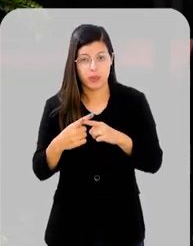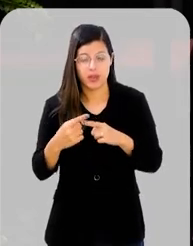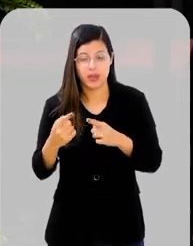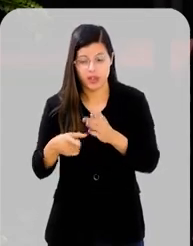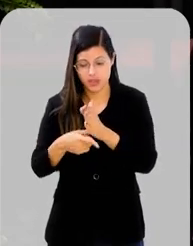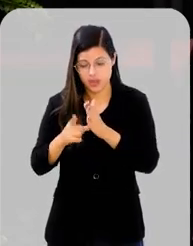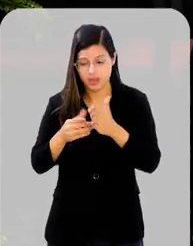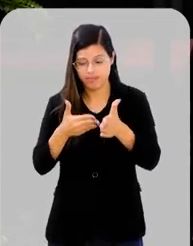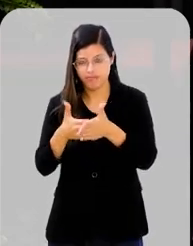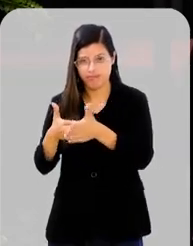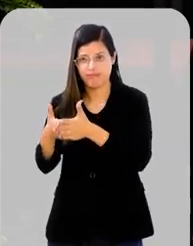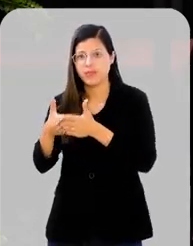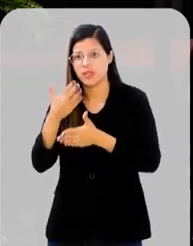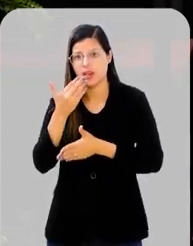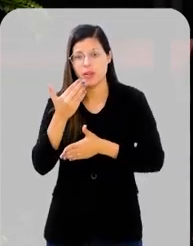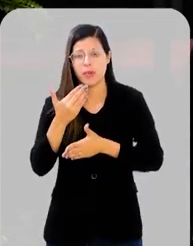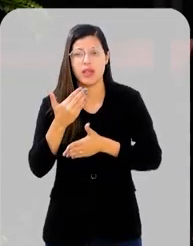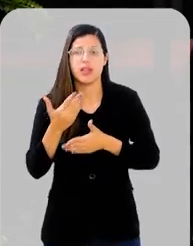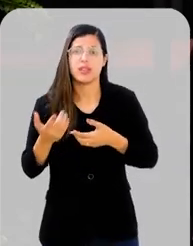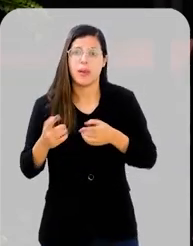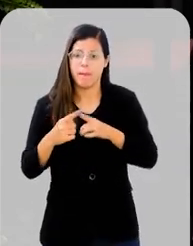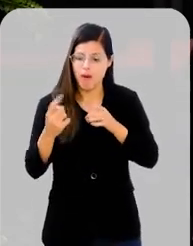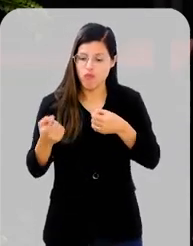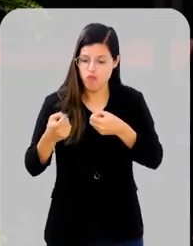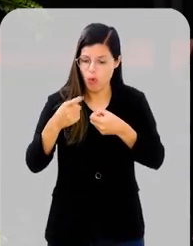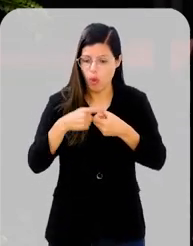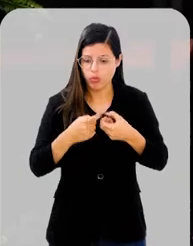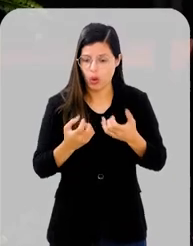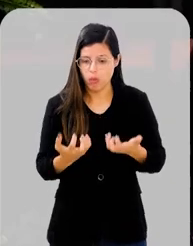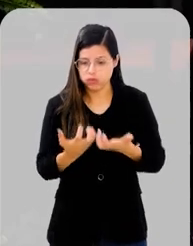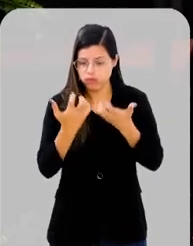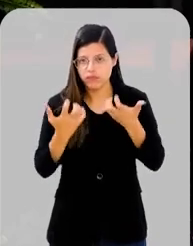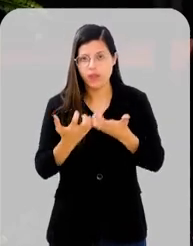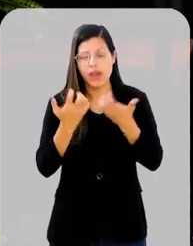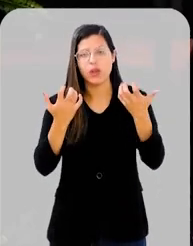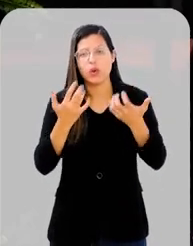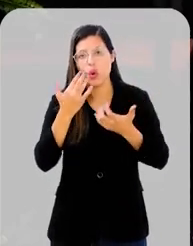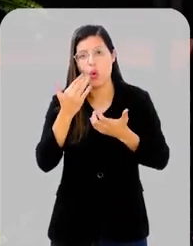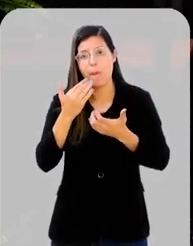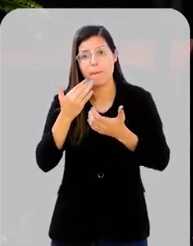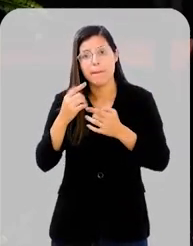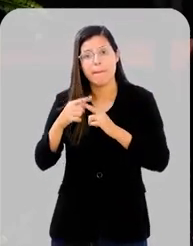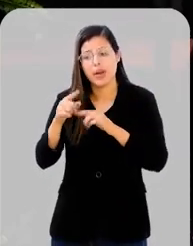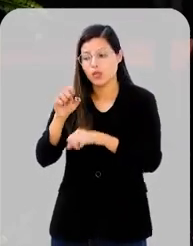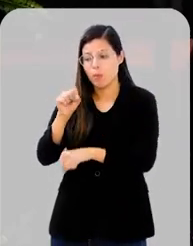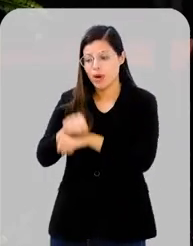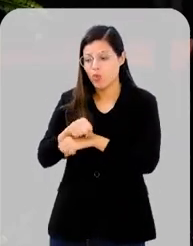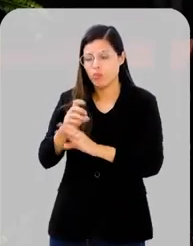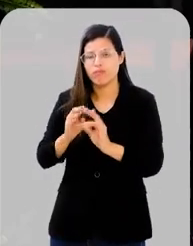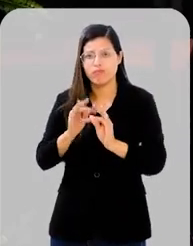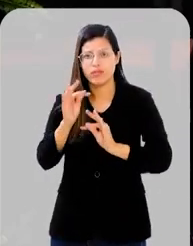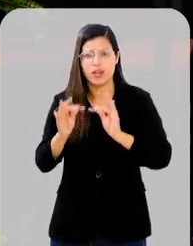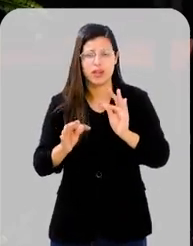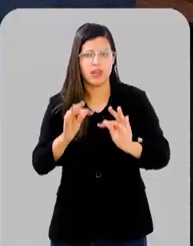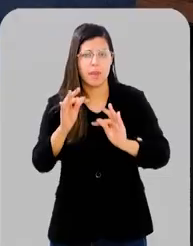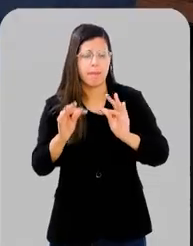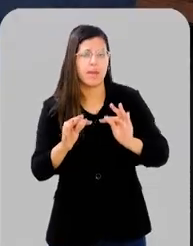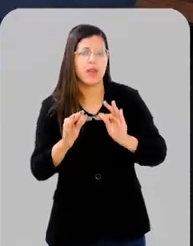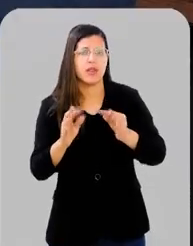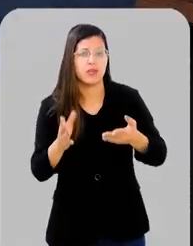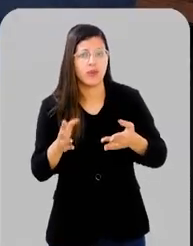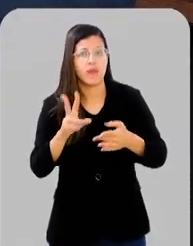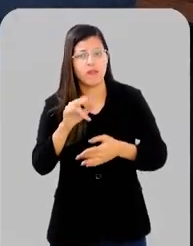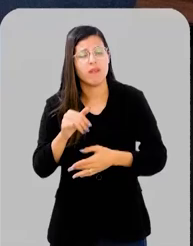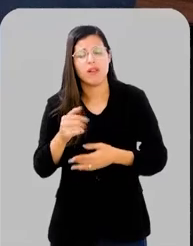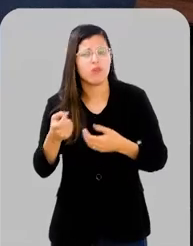voltou a comer verdura porque tava fazendo um tratamento vai voltar a ter crise essa criança e tô falando casos reais tá tô lembrando aqui